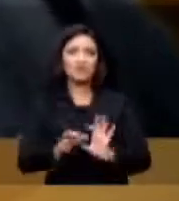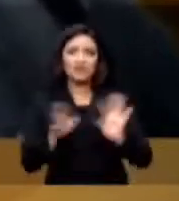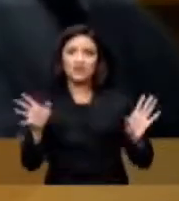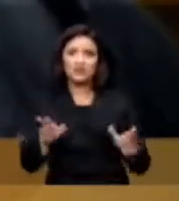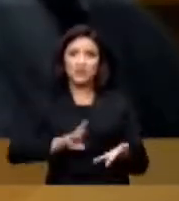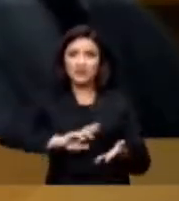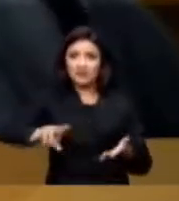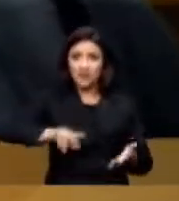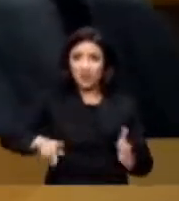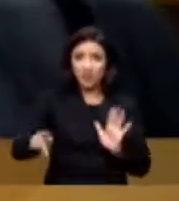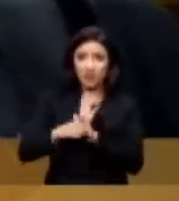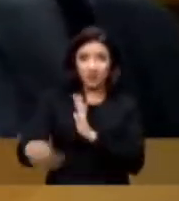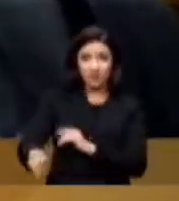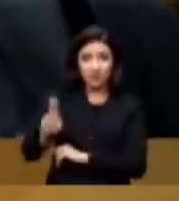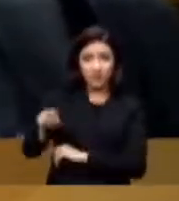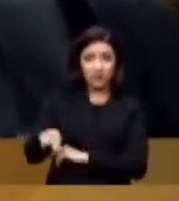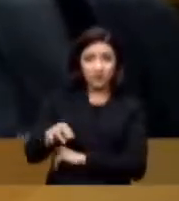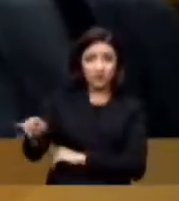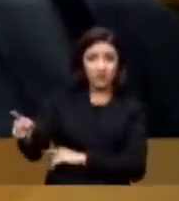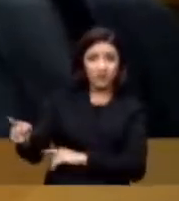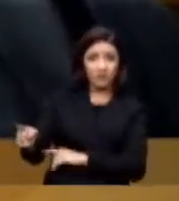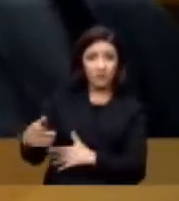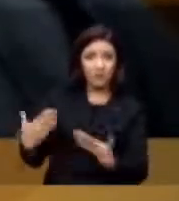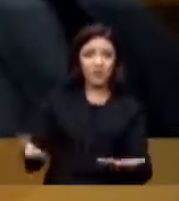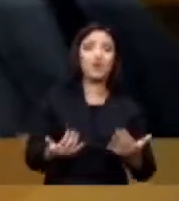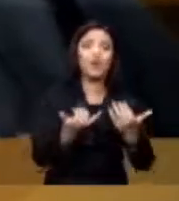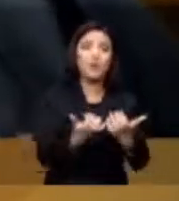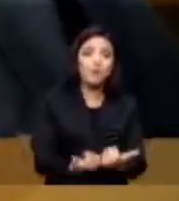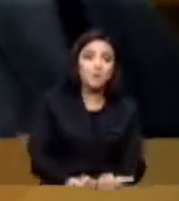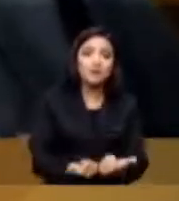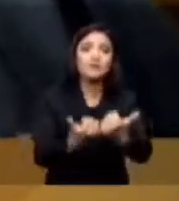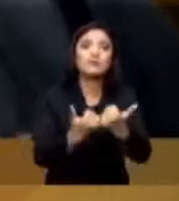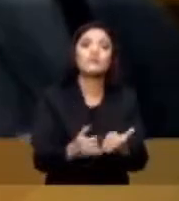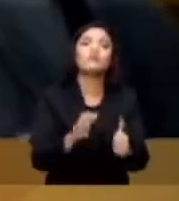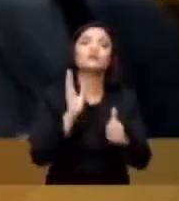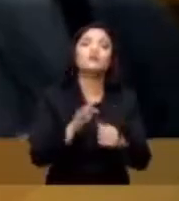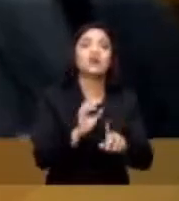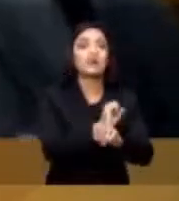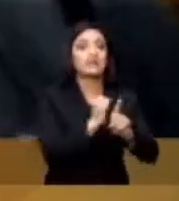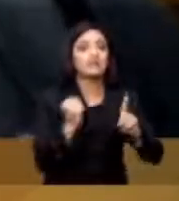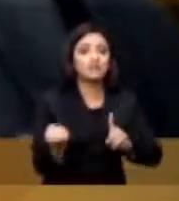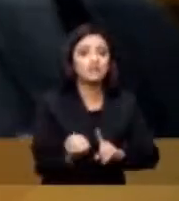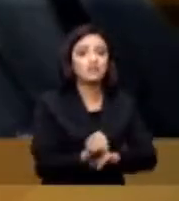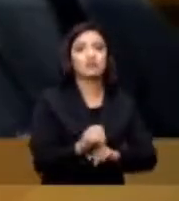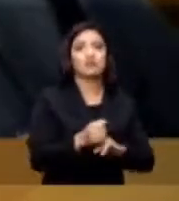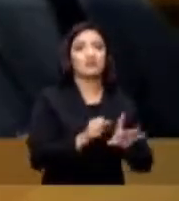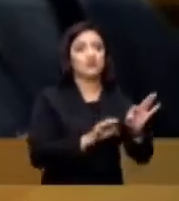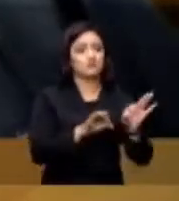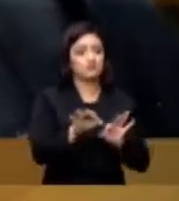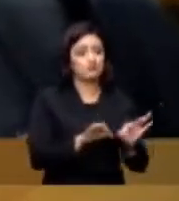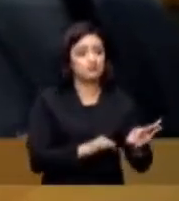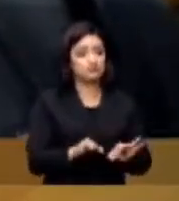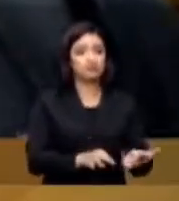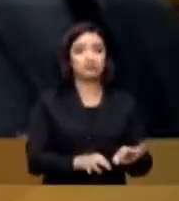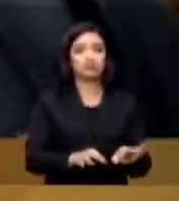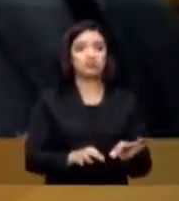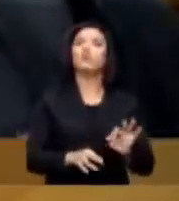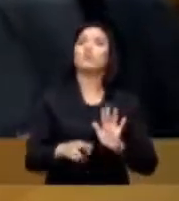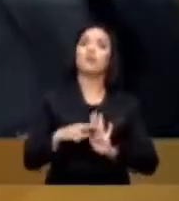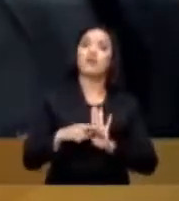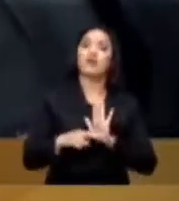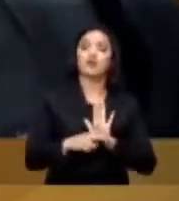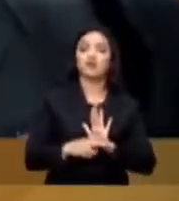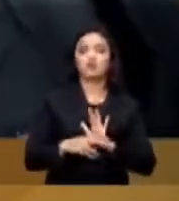enorme formado ao longo dos anos pela sociedade para o funcionamento de regime de telecomunicações. Esse